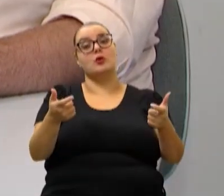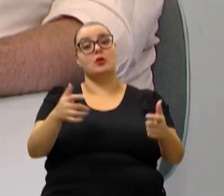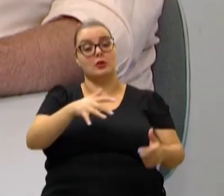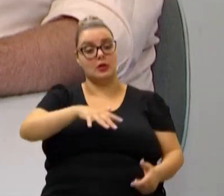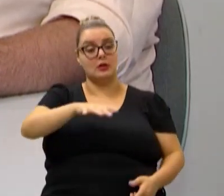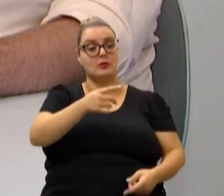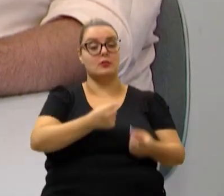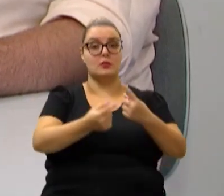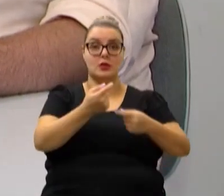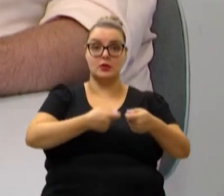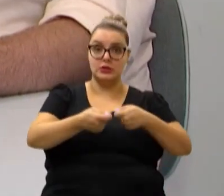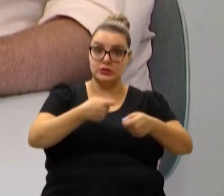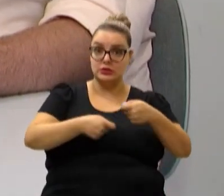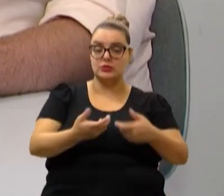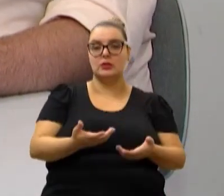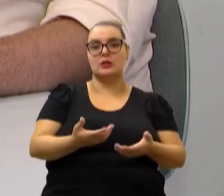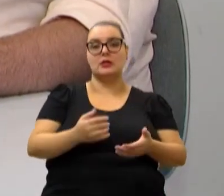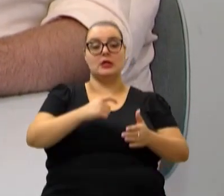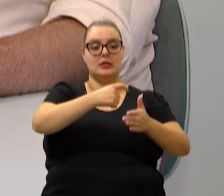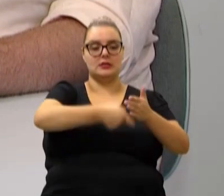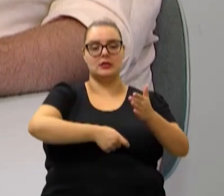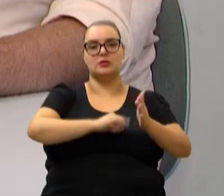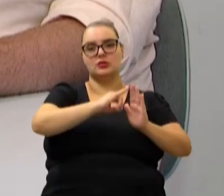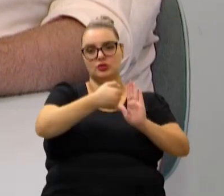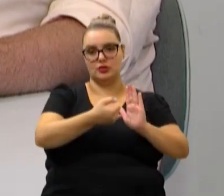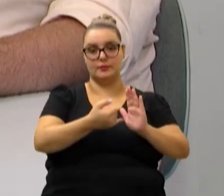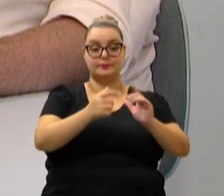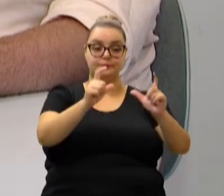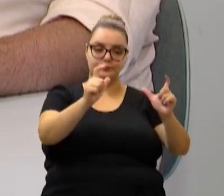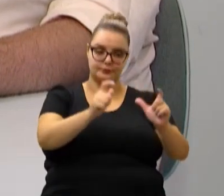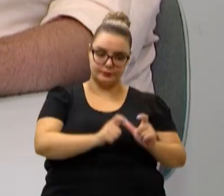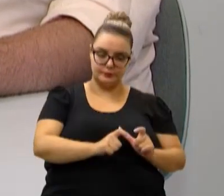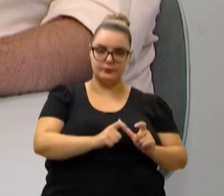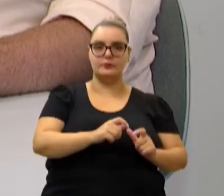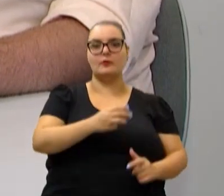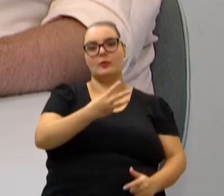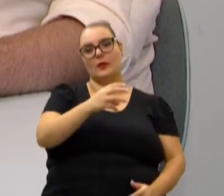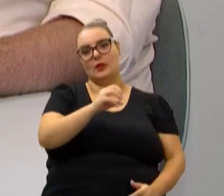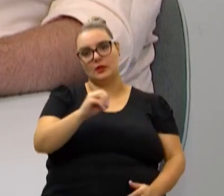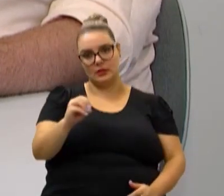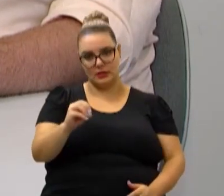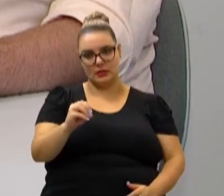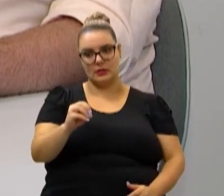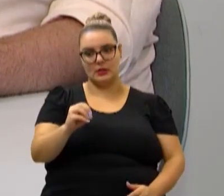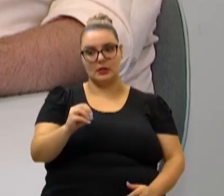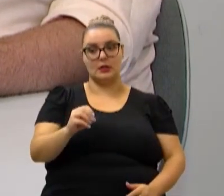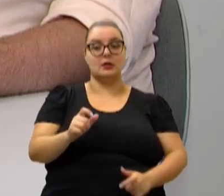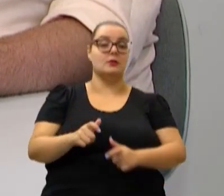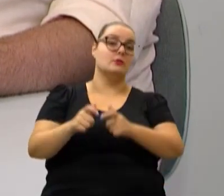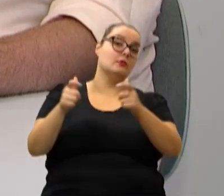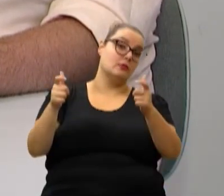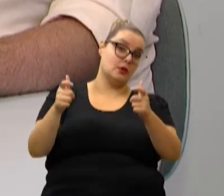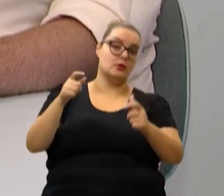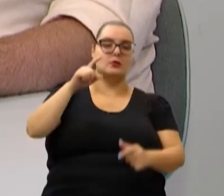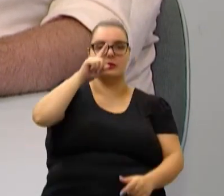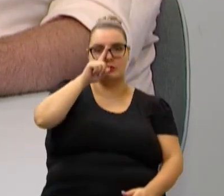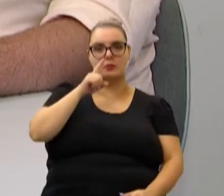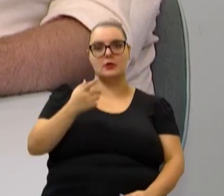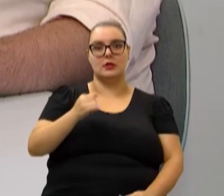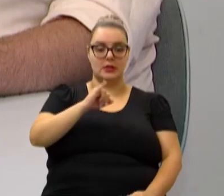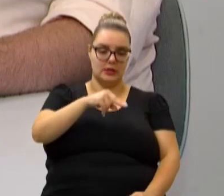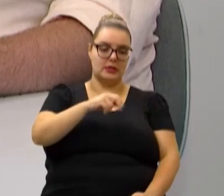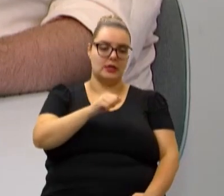maior espaço para negociar a taxa de juros. Abaixo de 300, você é considerado de altíssimo risco.